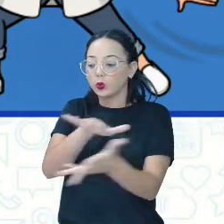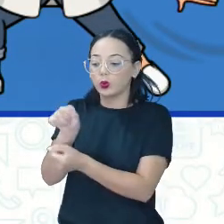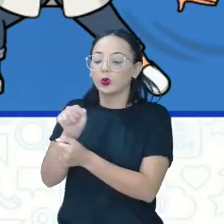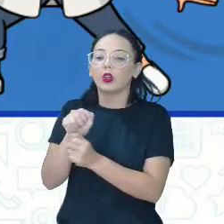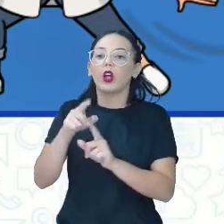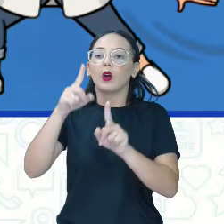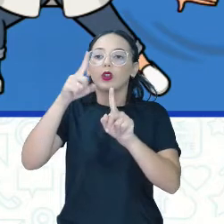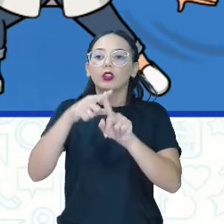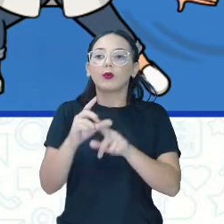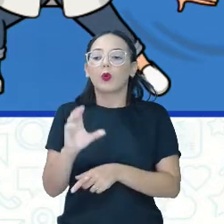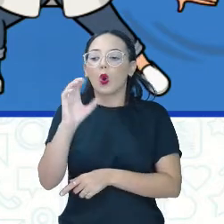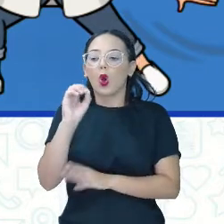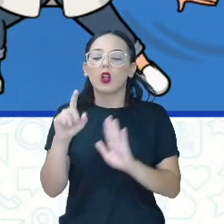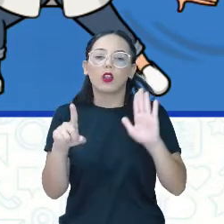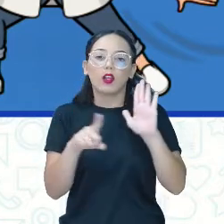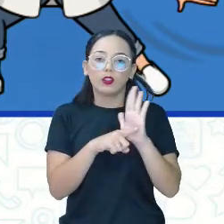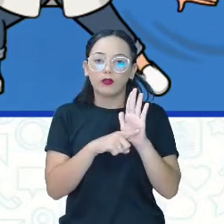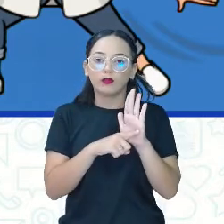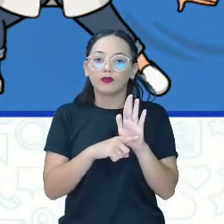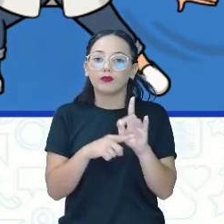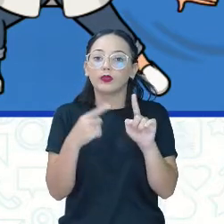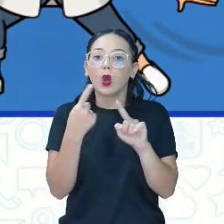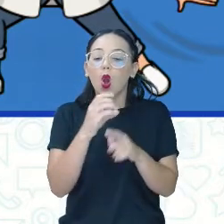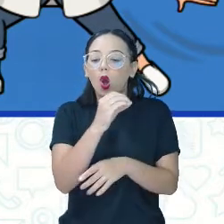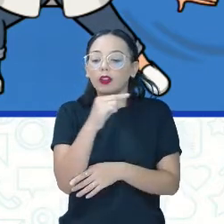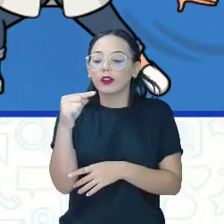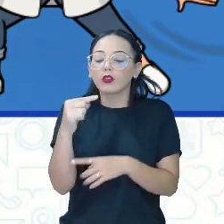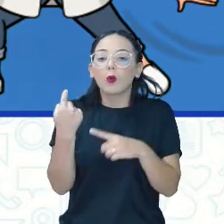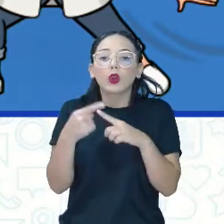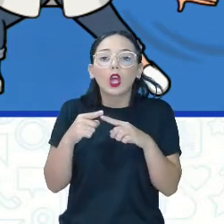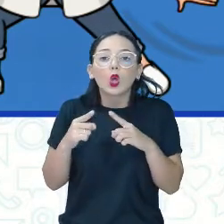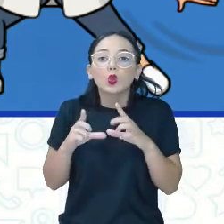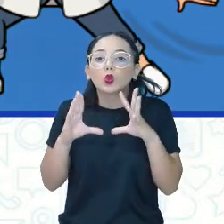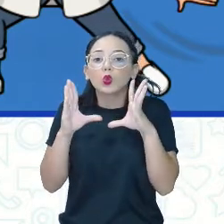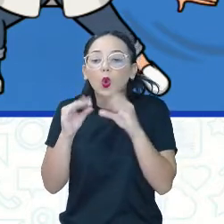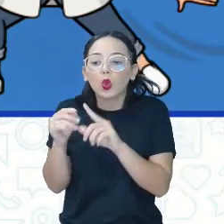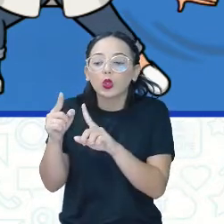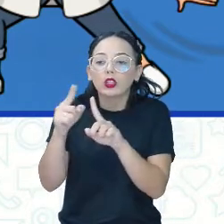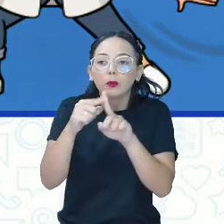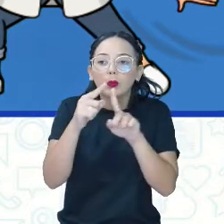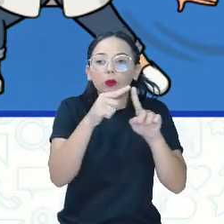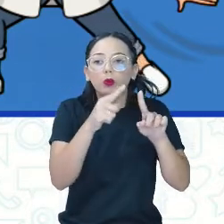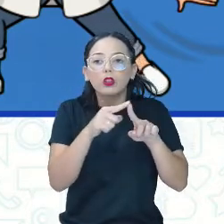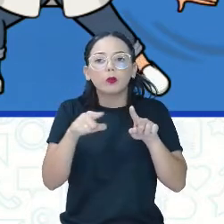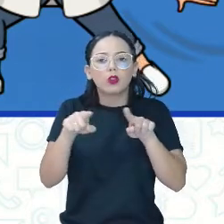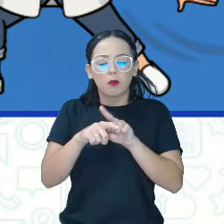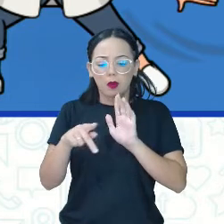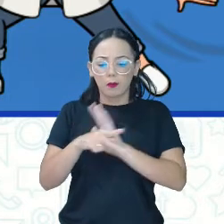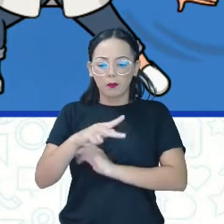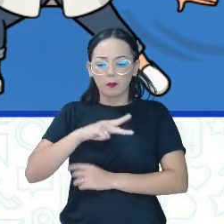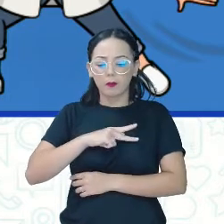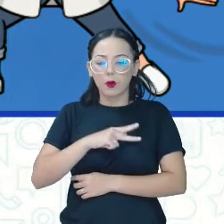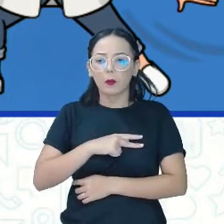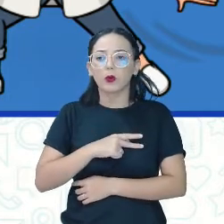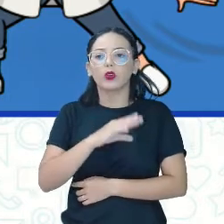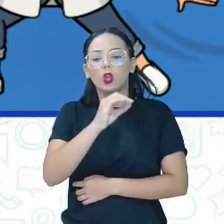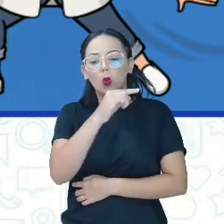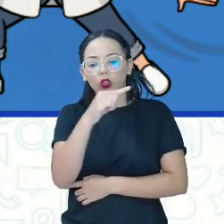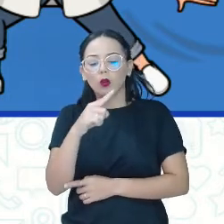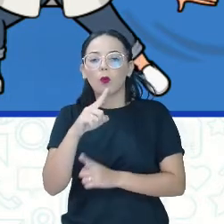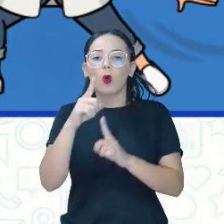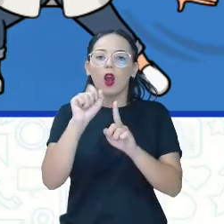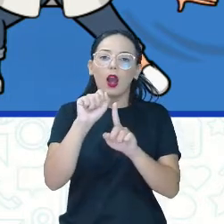É o tipo O negativo. Ele doa para todos os tipos de sangue, inclusive ele mesmo. Então, ele doa para o tipo